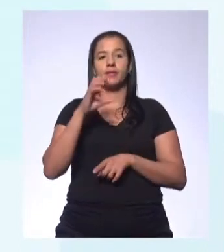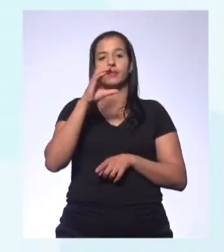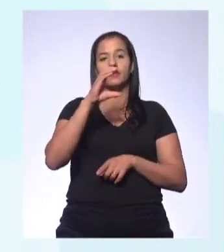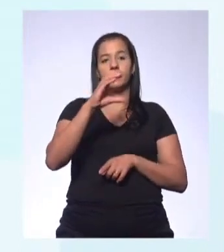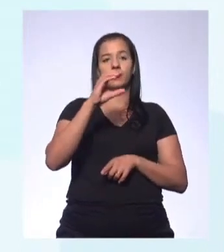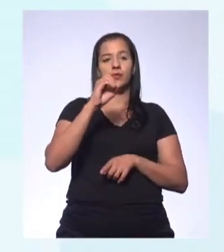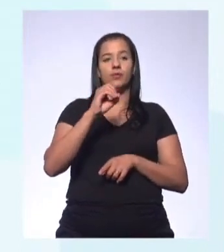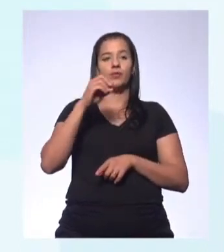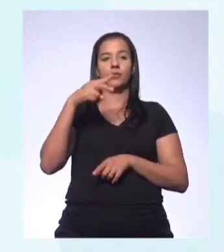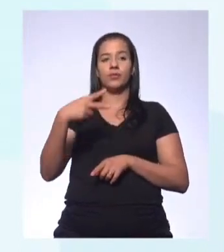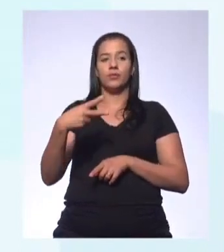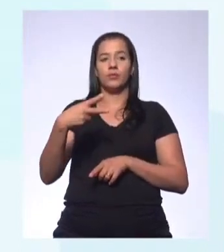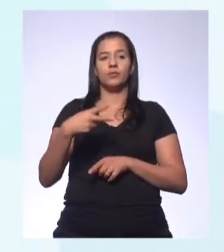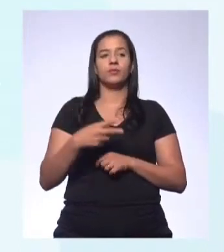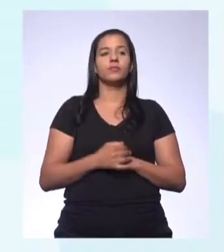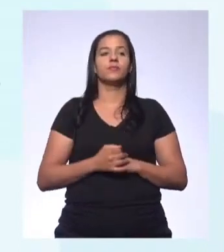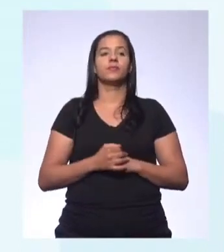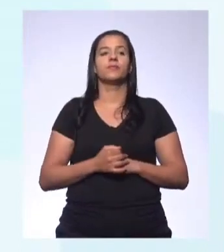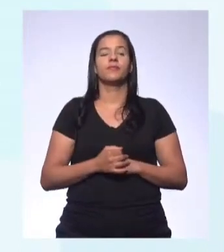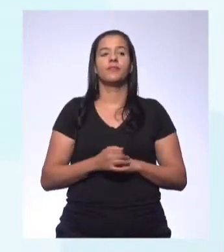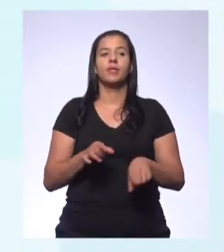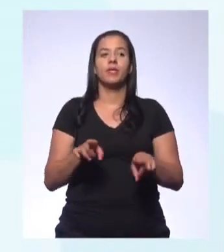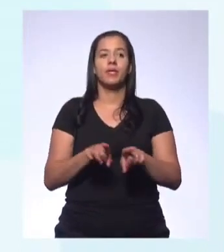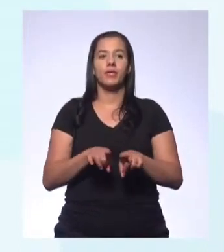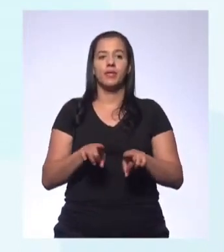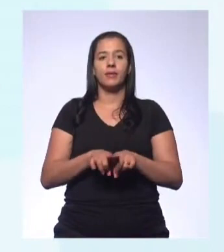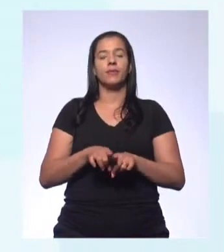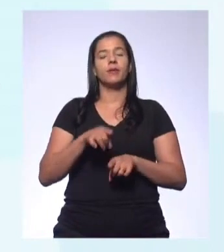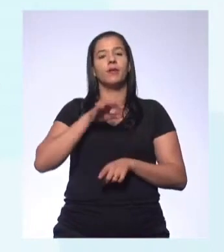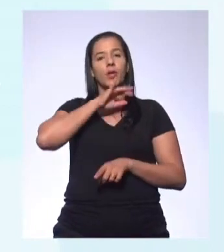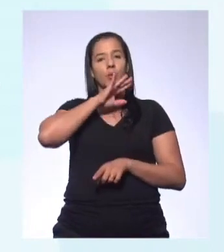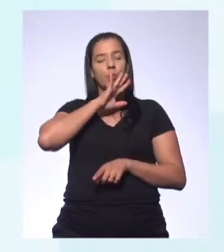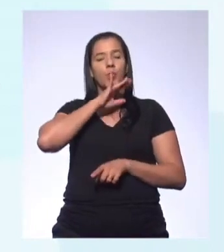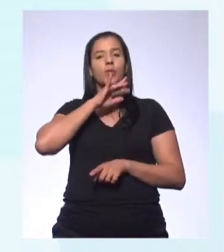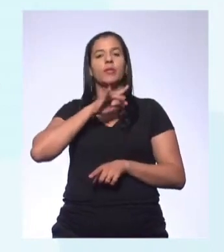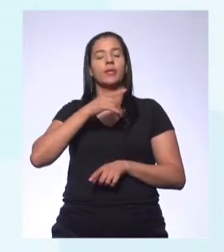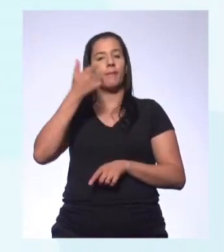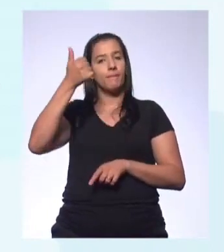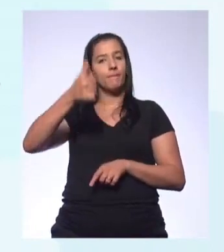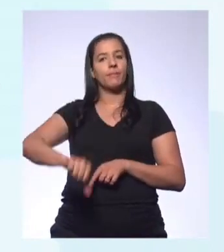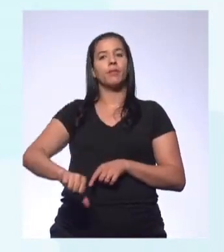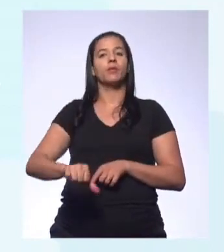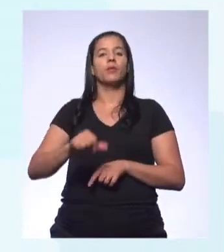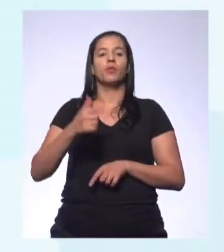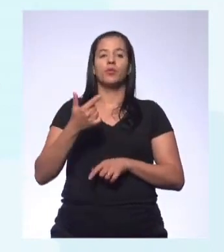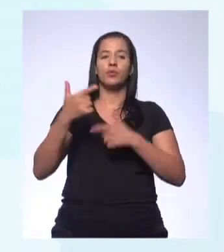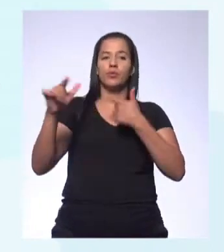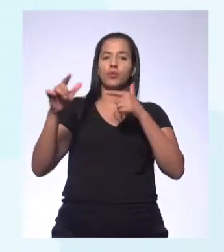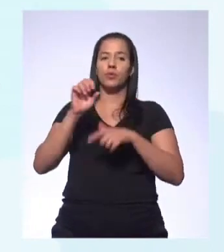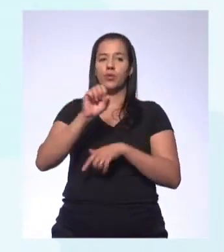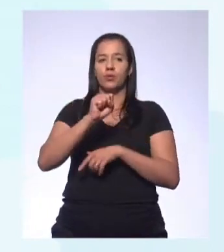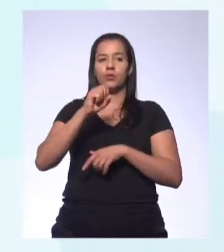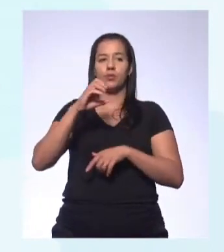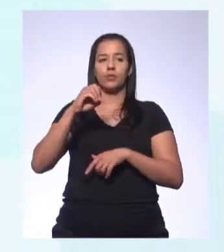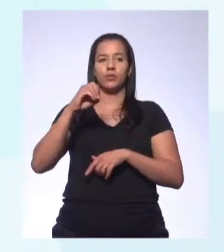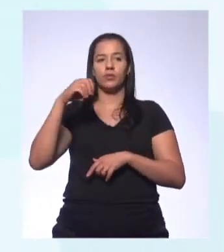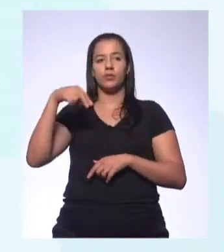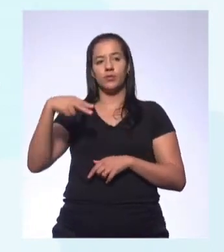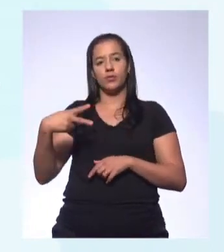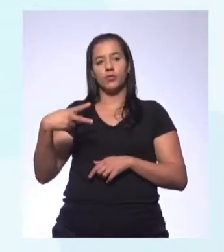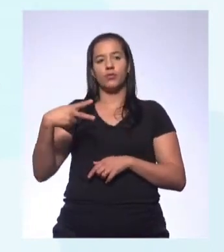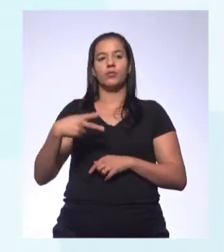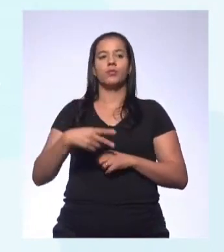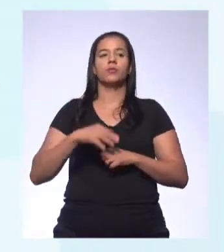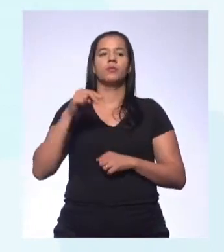CO2, que ele, né, é mais prejudicial, né, do que o dióxido de carbono, o monóxido de